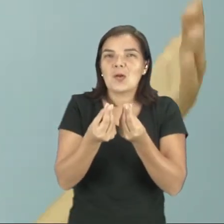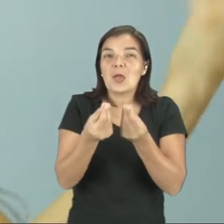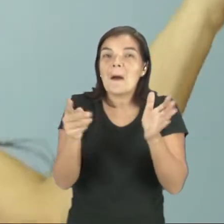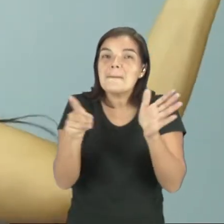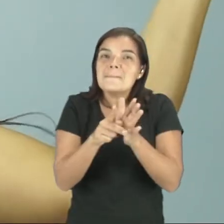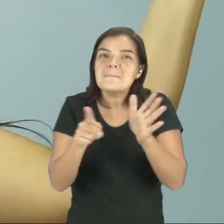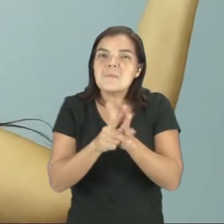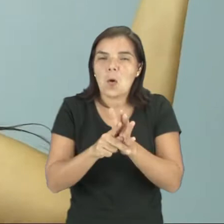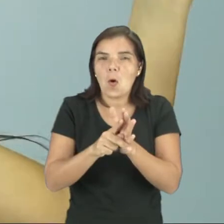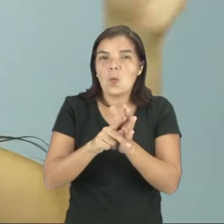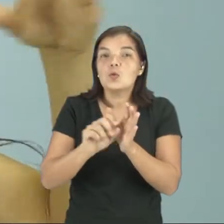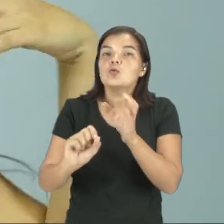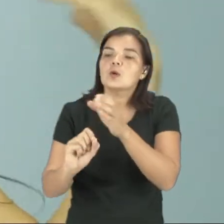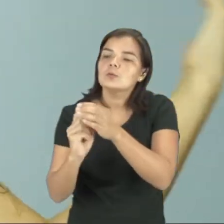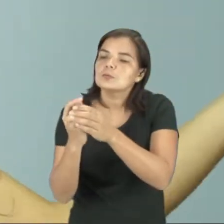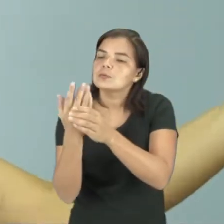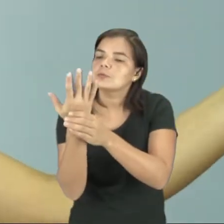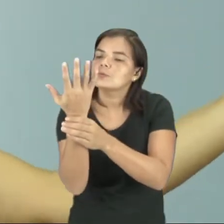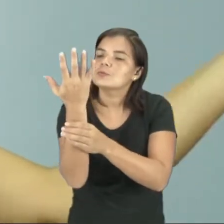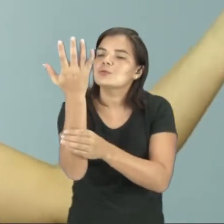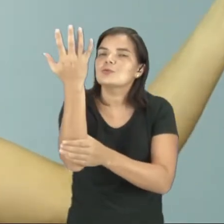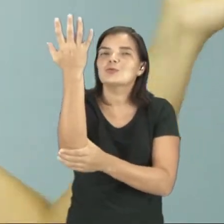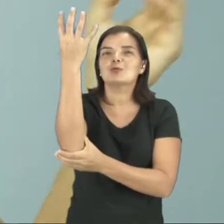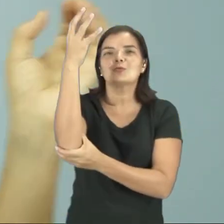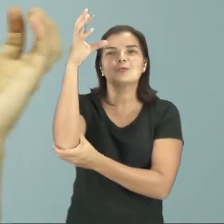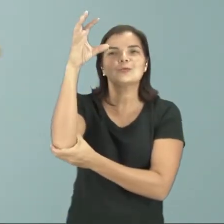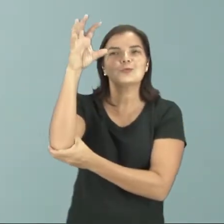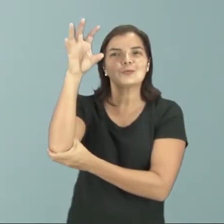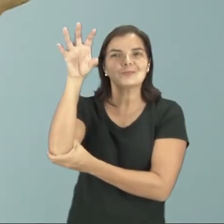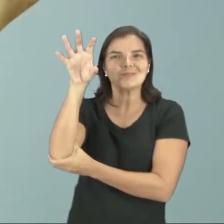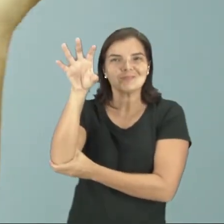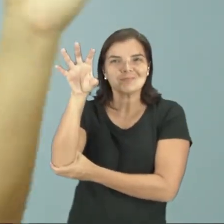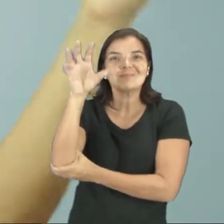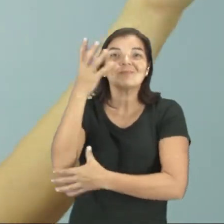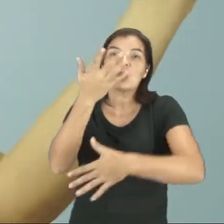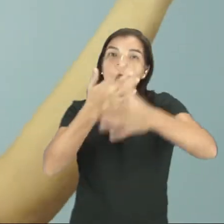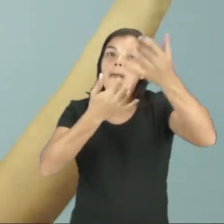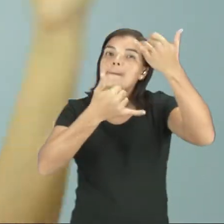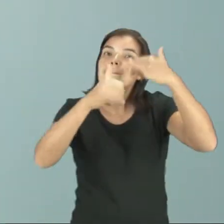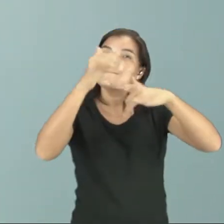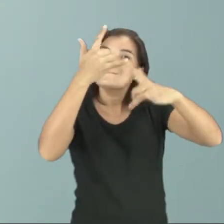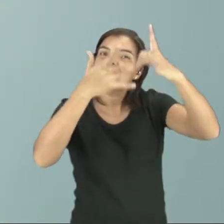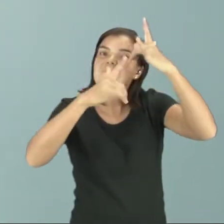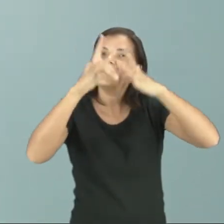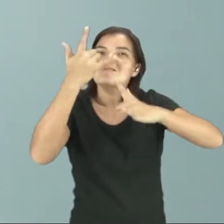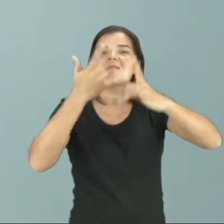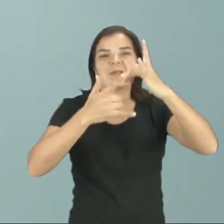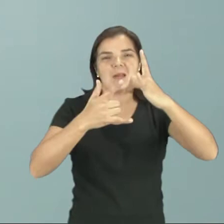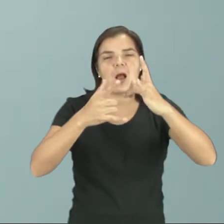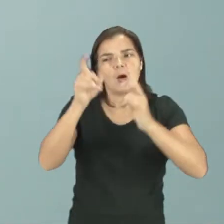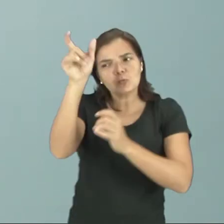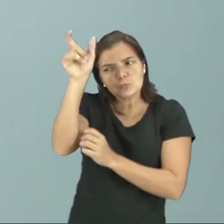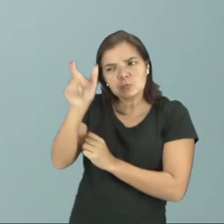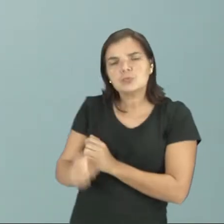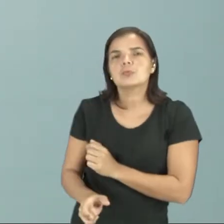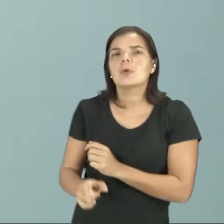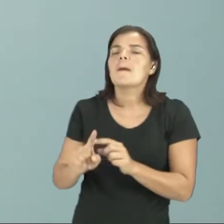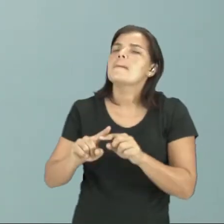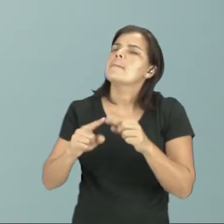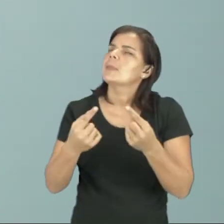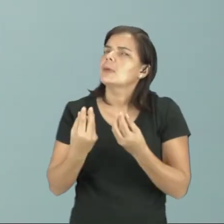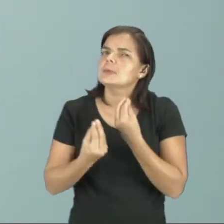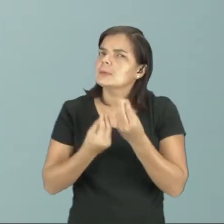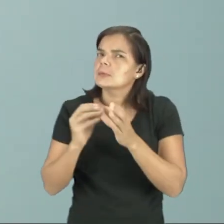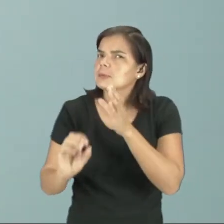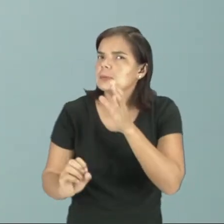é ser um girassol. Ser um girassol e brilhar é a realização do seu ser. Mas o que deu